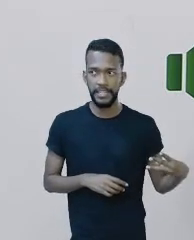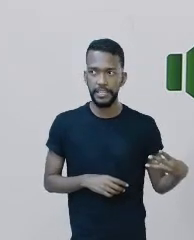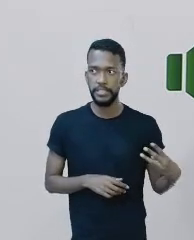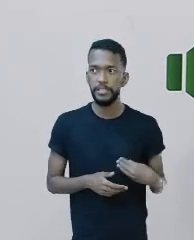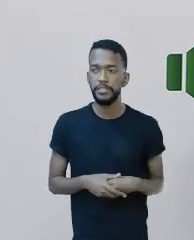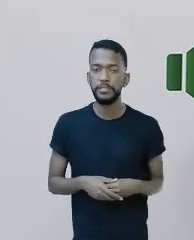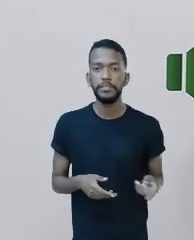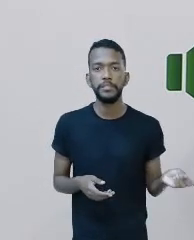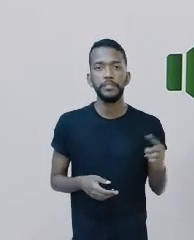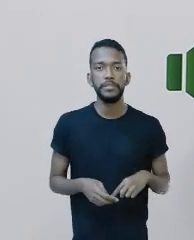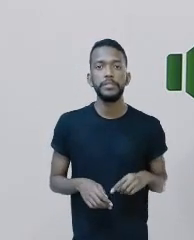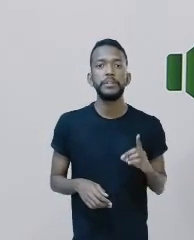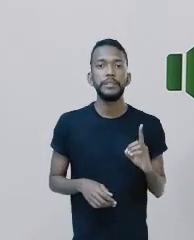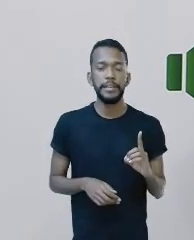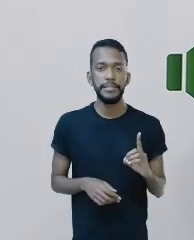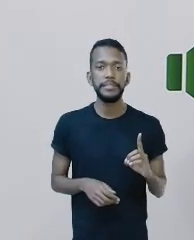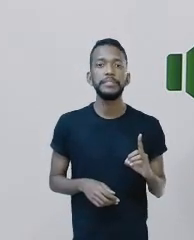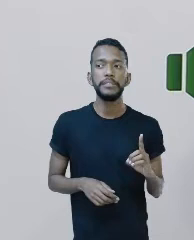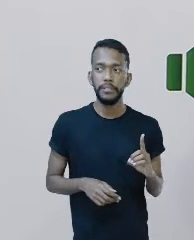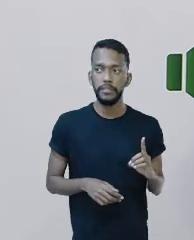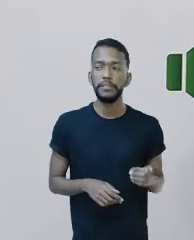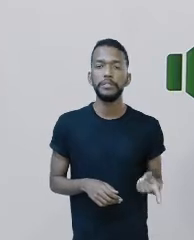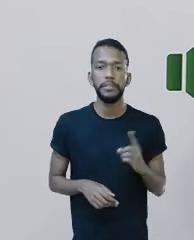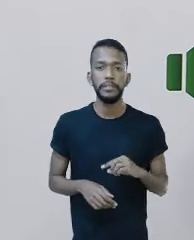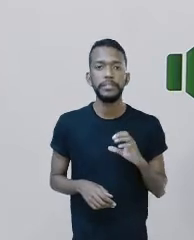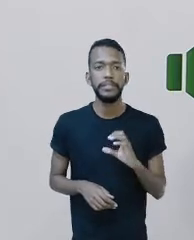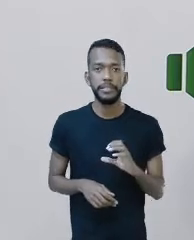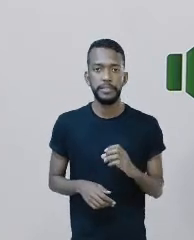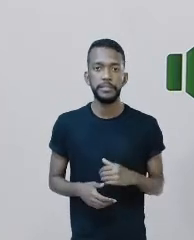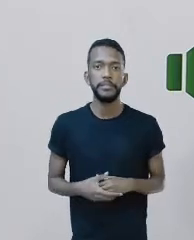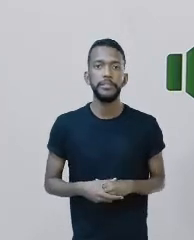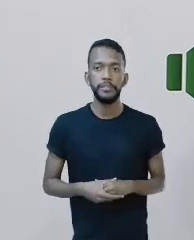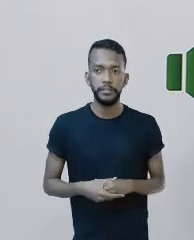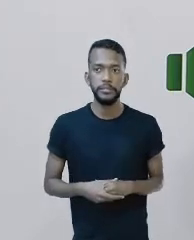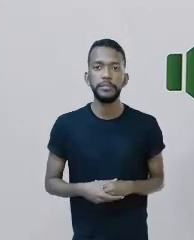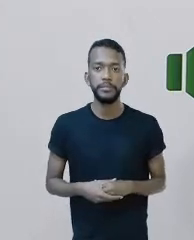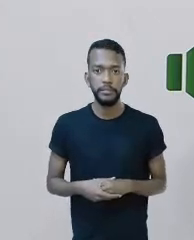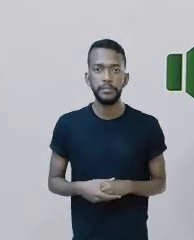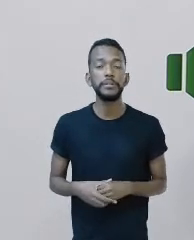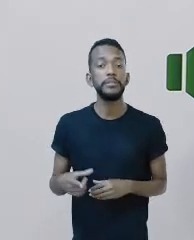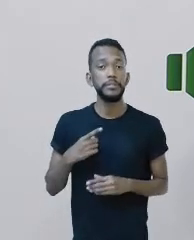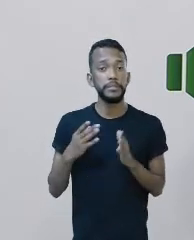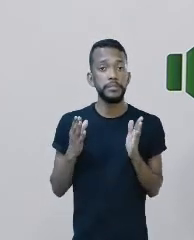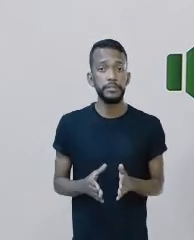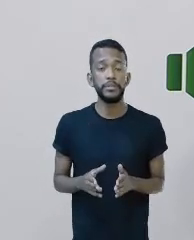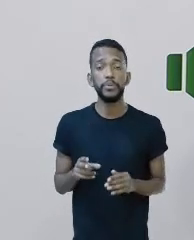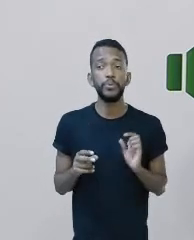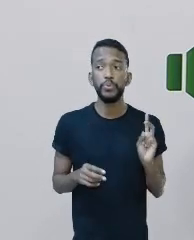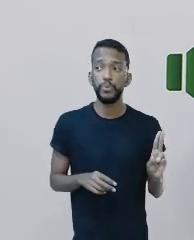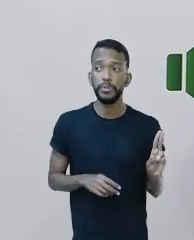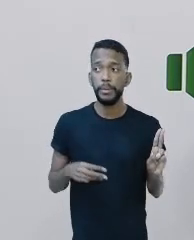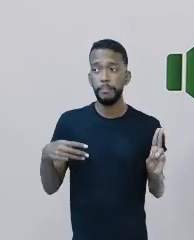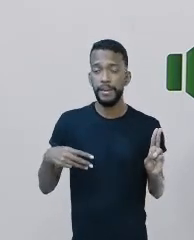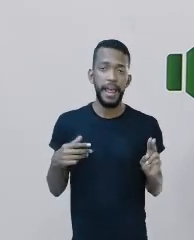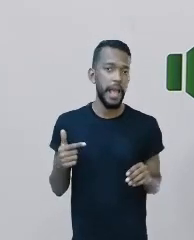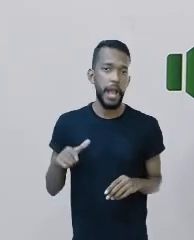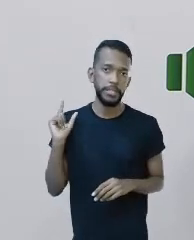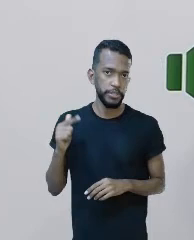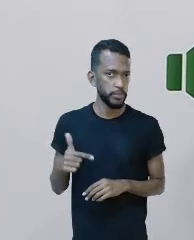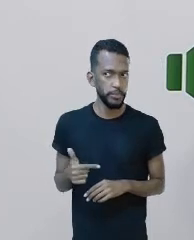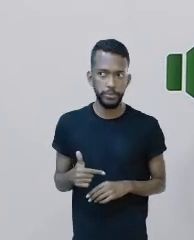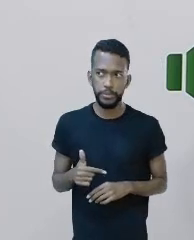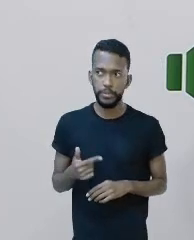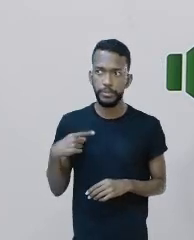Aqui, uma dezena, 2 centenas. Não tem unidade de milhar aí, como tínhamos